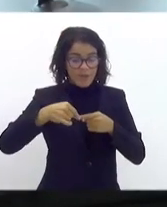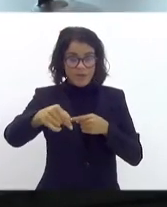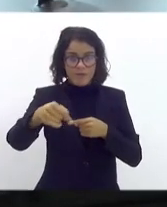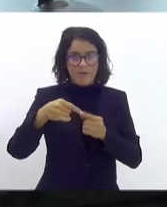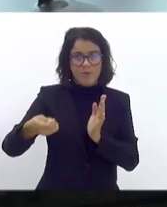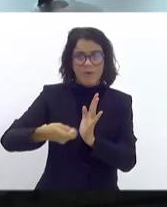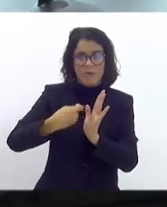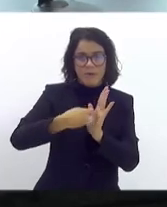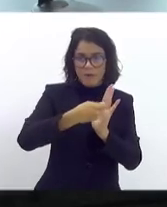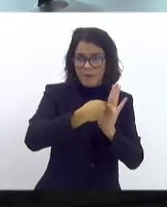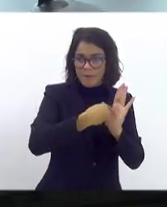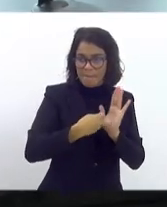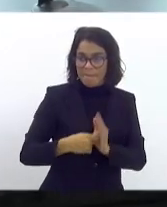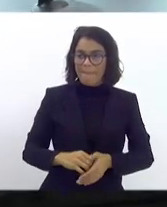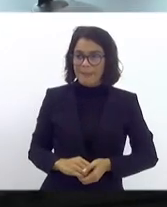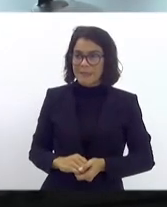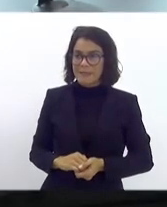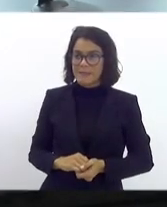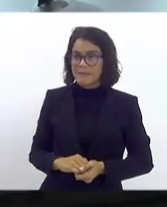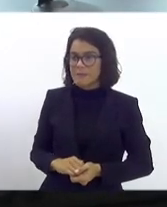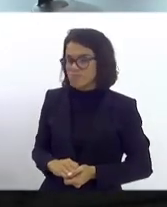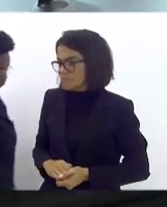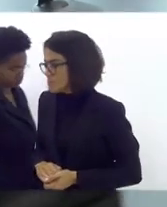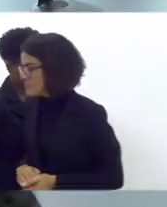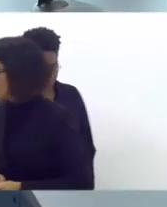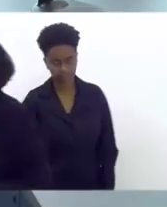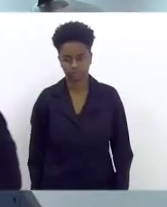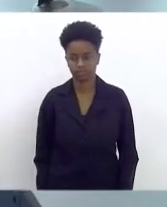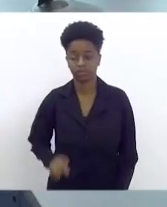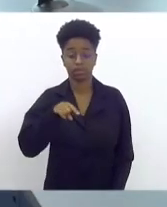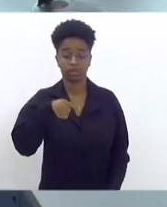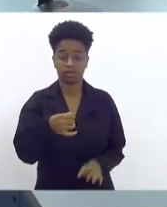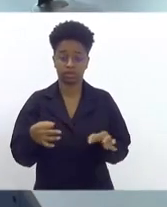aqui depois das convocações.